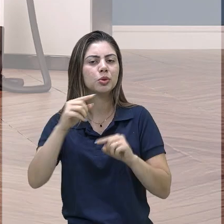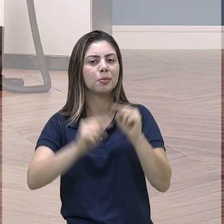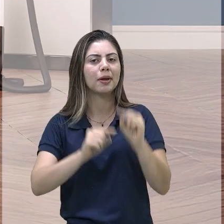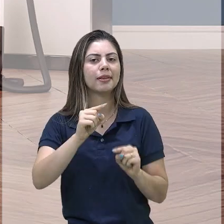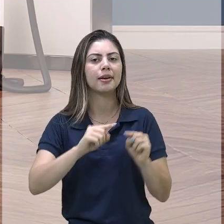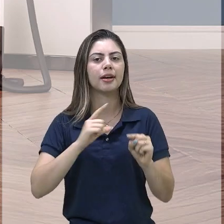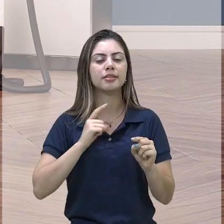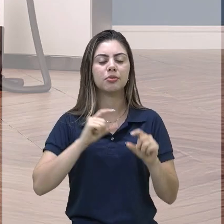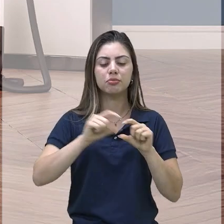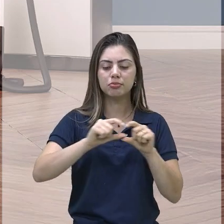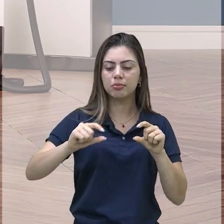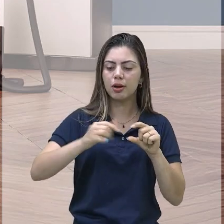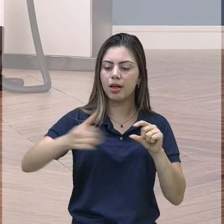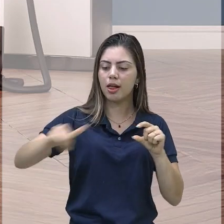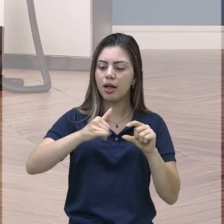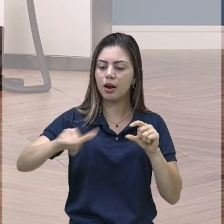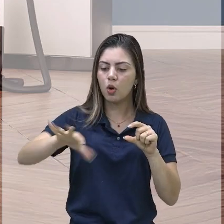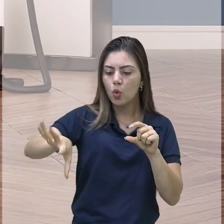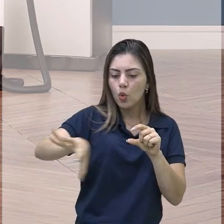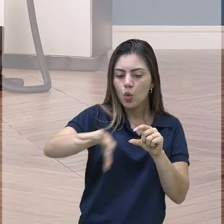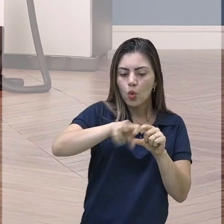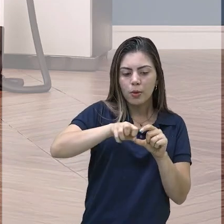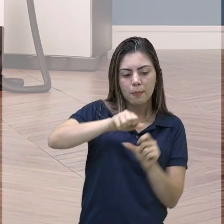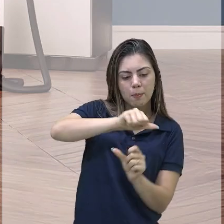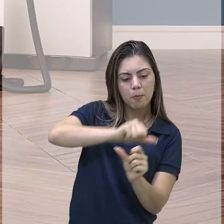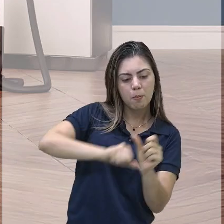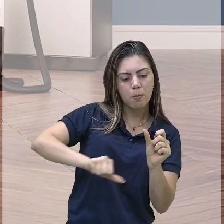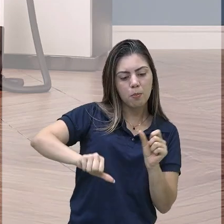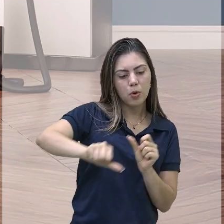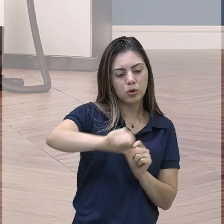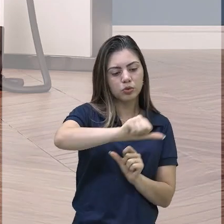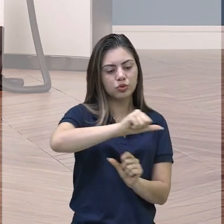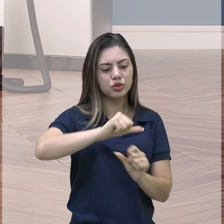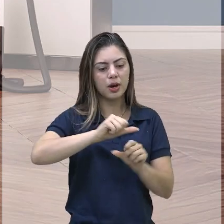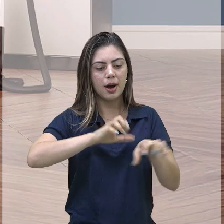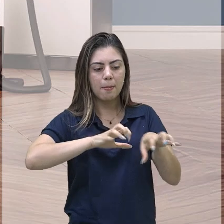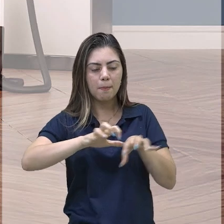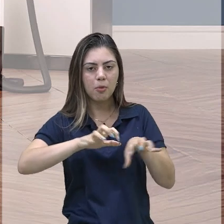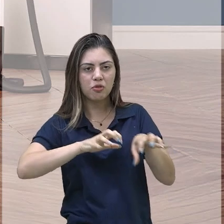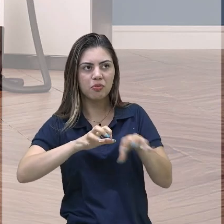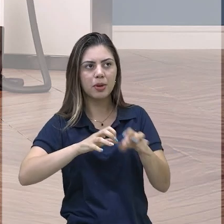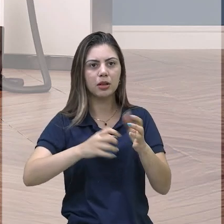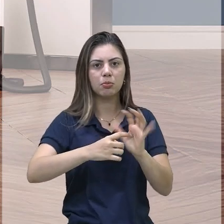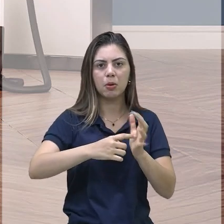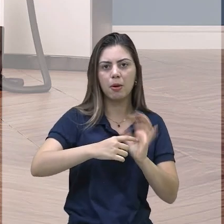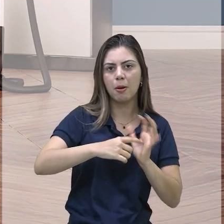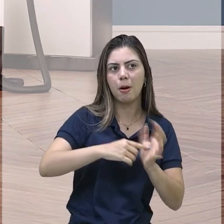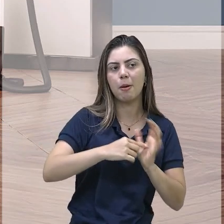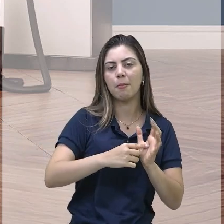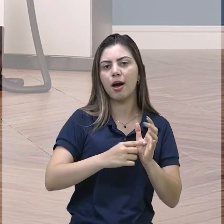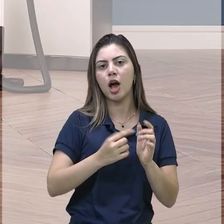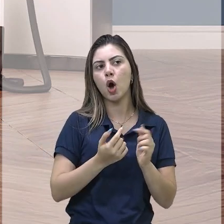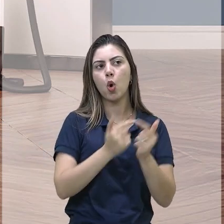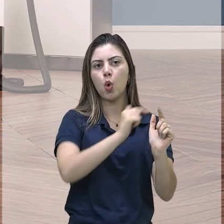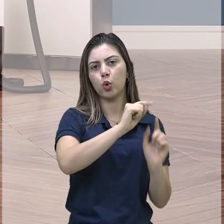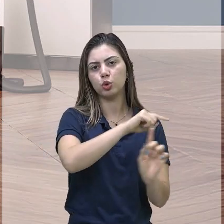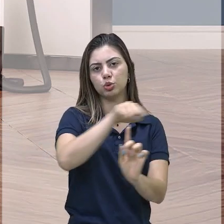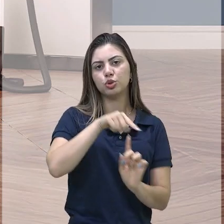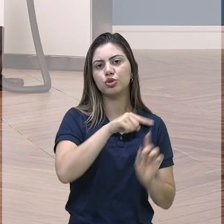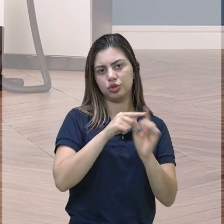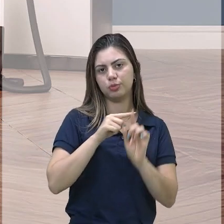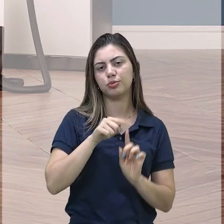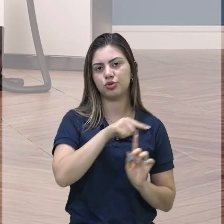de energia, produzindo algum tipo de trabalho, fazendo algum tipo de tarefa para facilitar a nossa